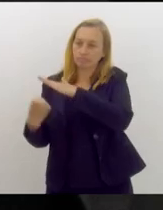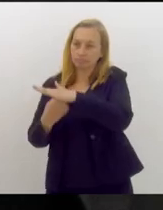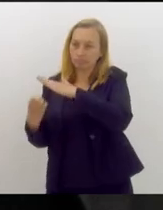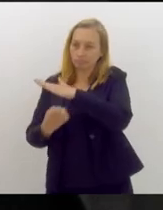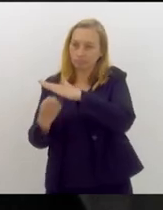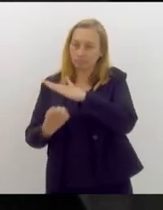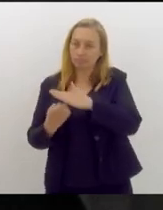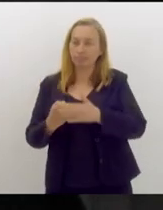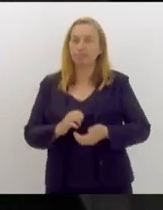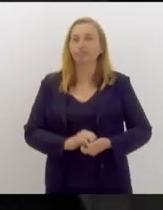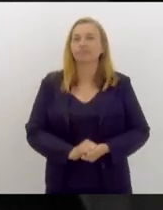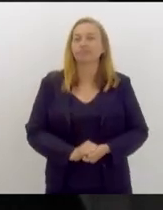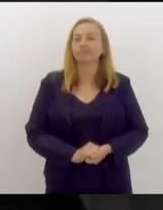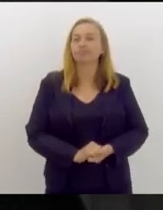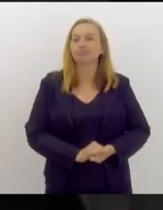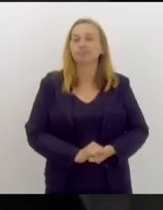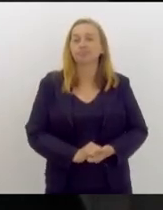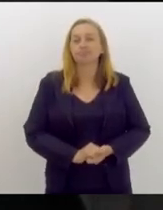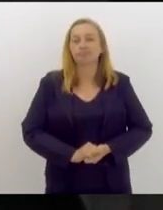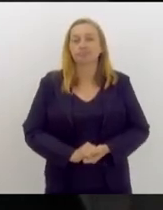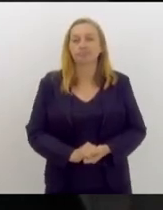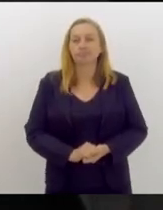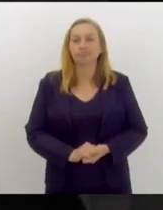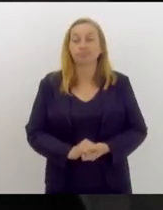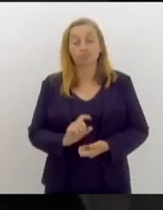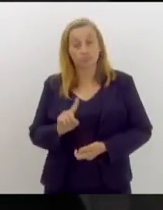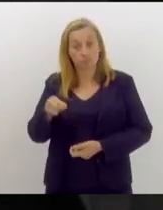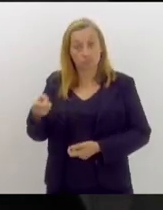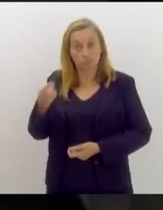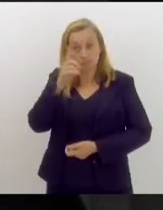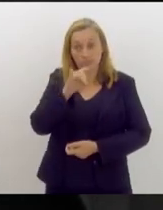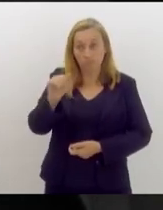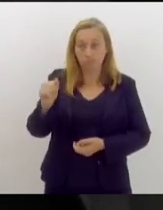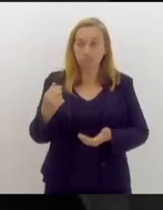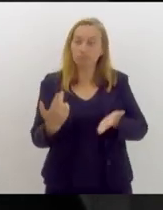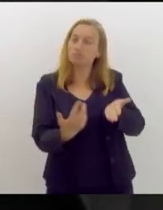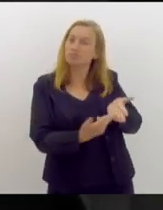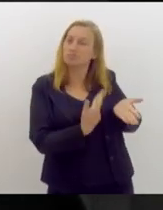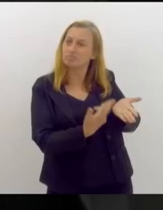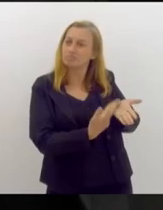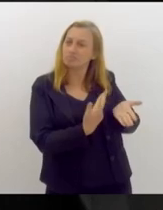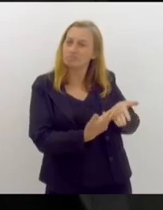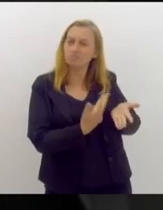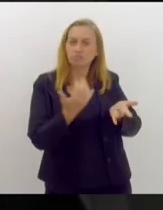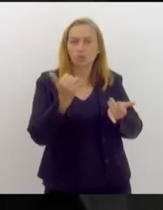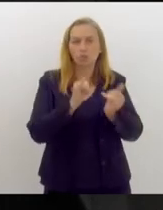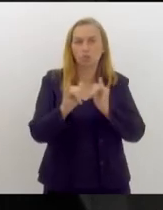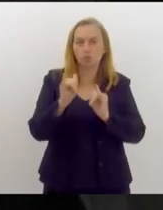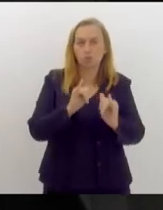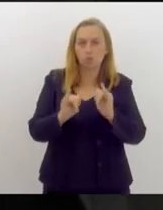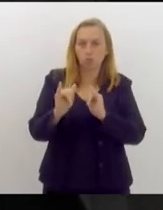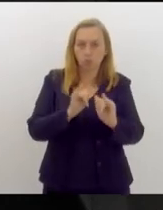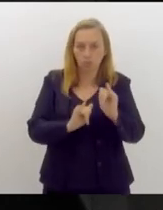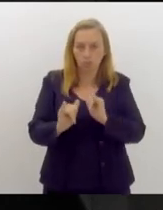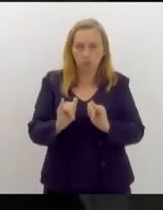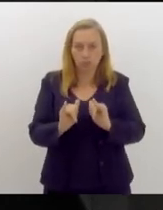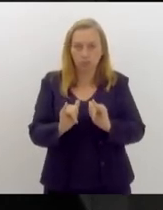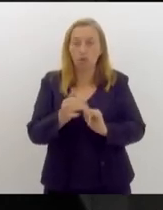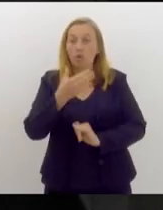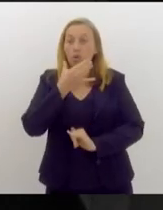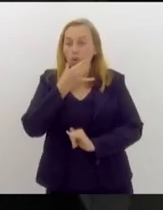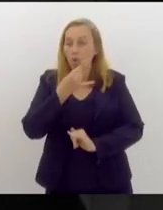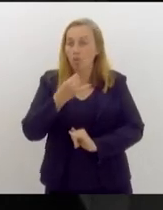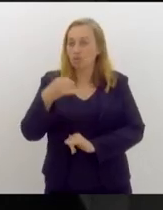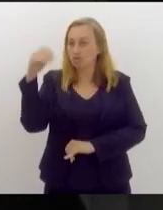os três maiores acionistas outro dia uma revista de vulgo os homens